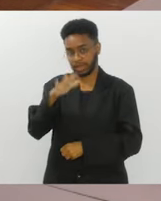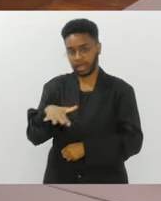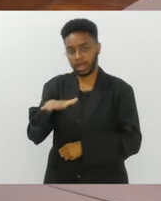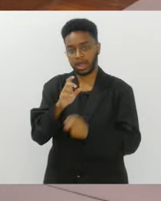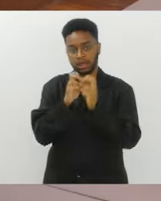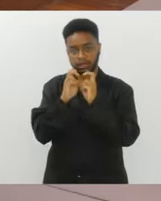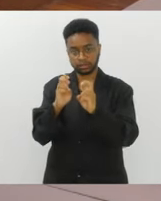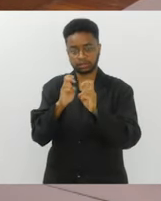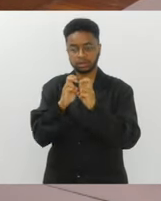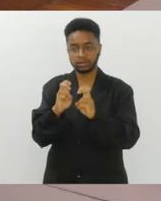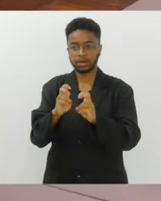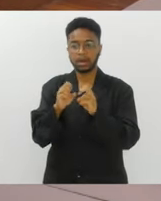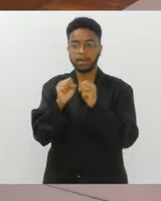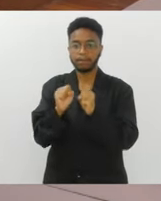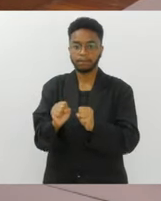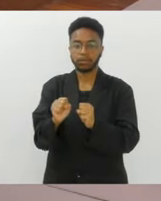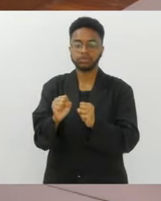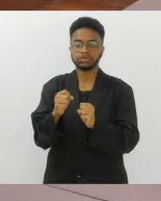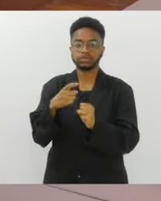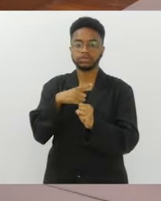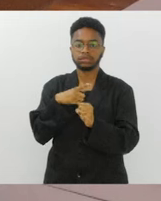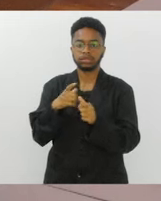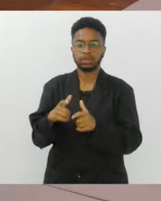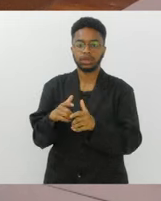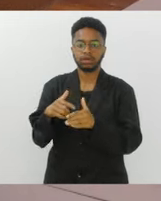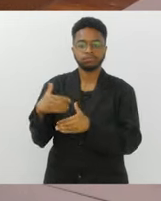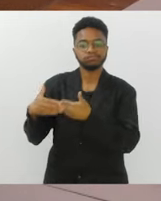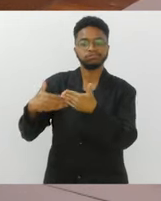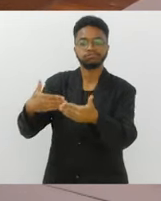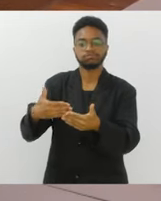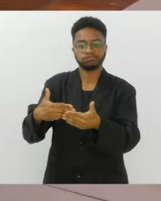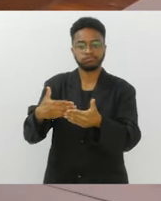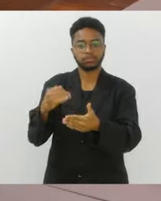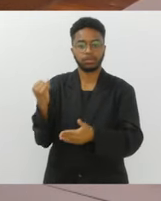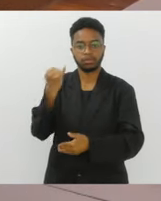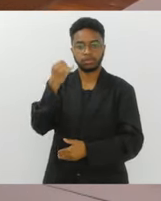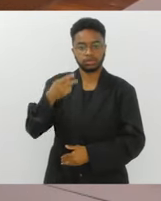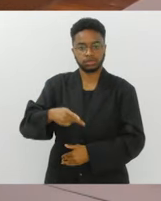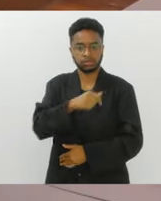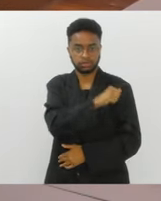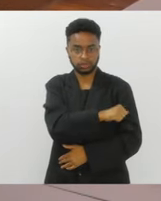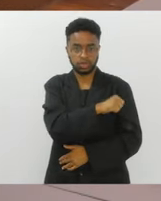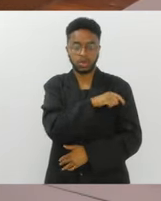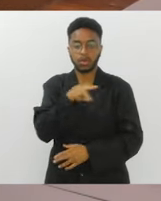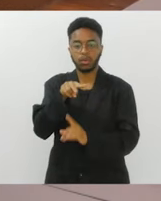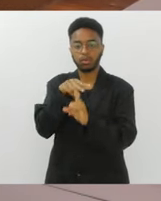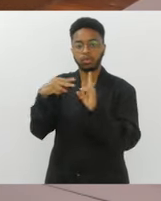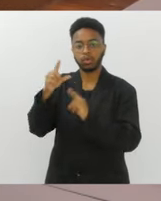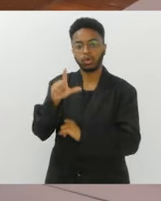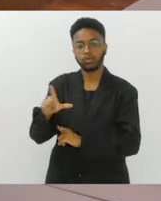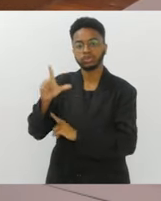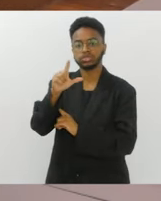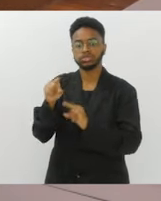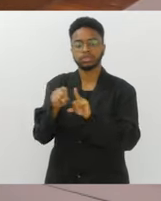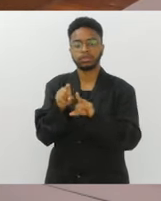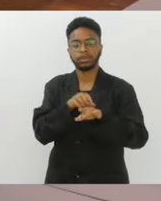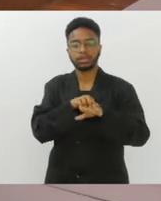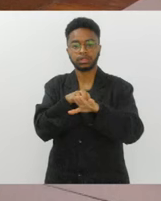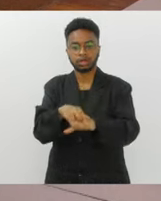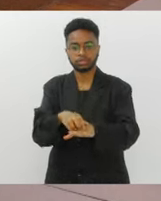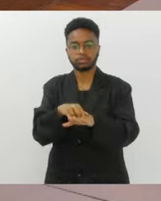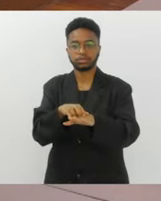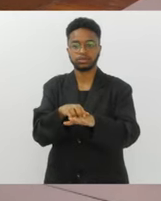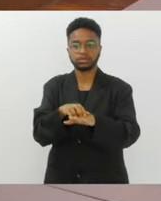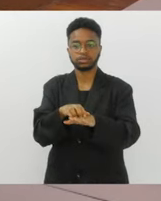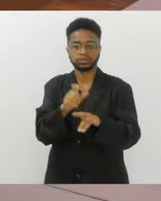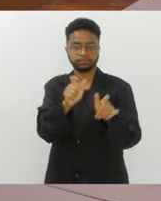ferrovias, ter um crescimento expressivo para o Estado do Rio de Janeiro, seja do ponto de vista logístico, seja do ponto de vista do transporte de passageiros, seja